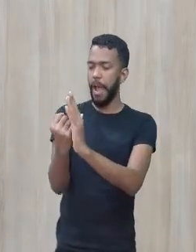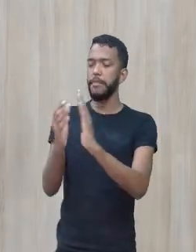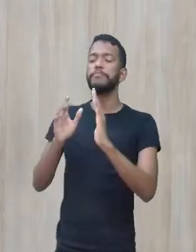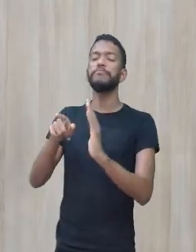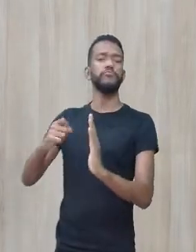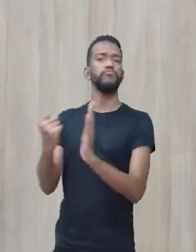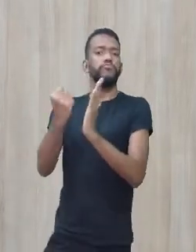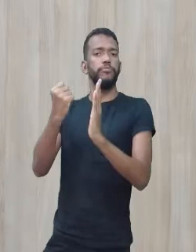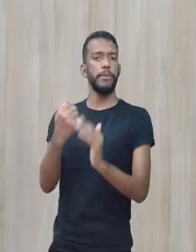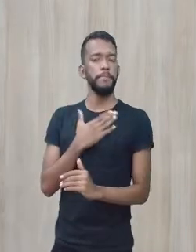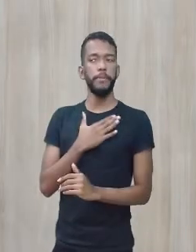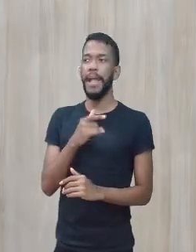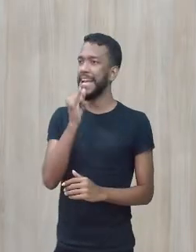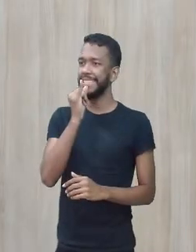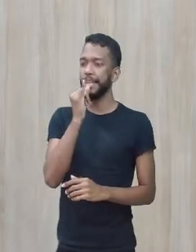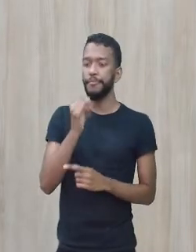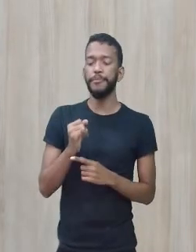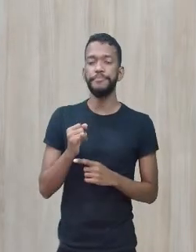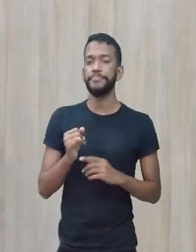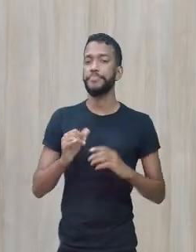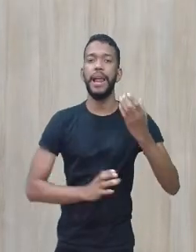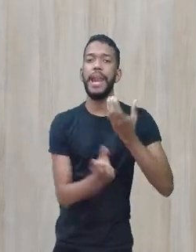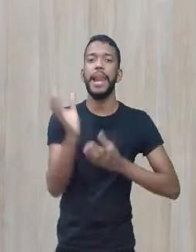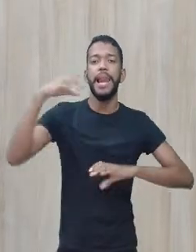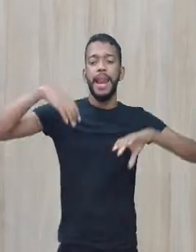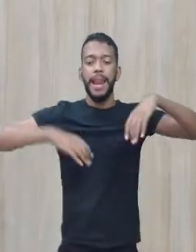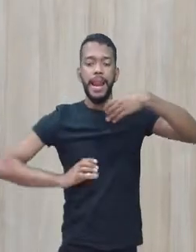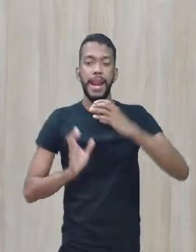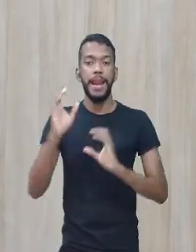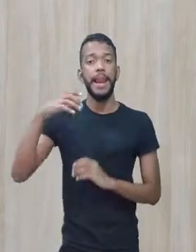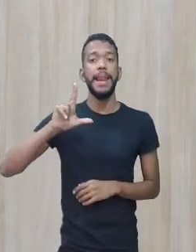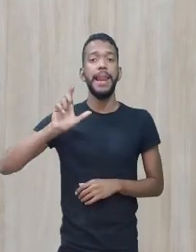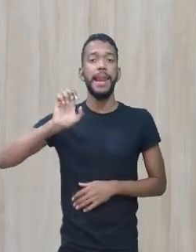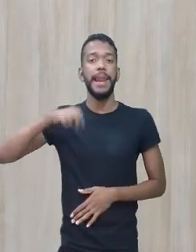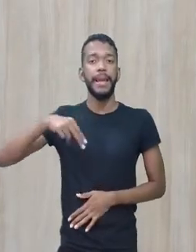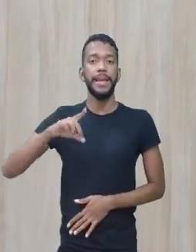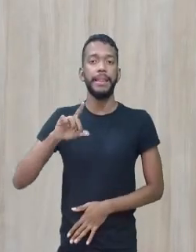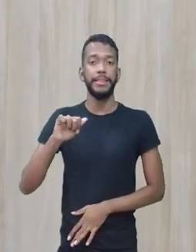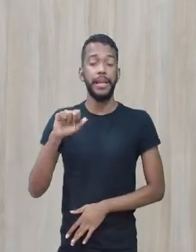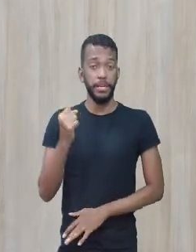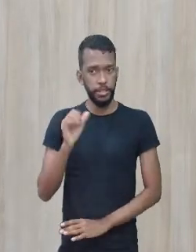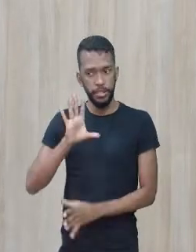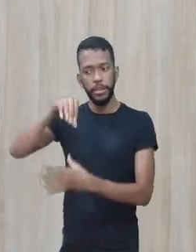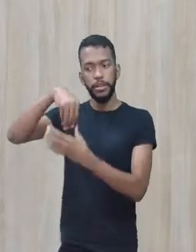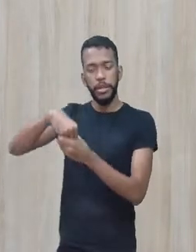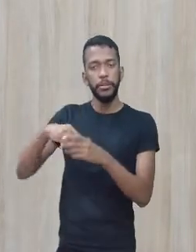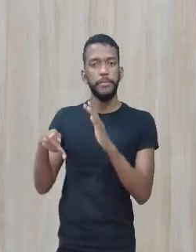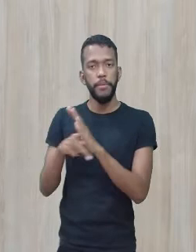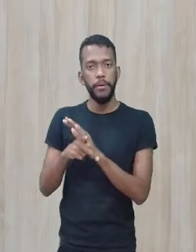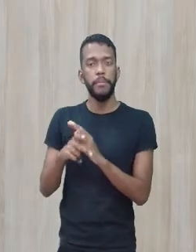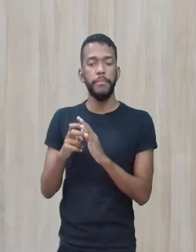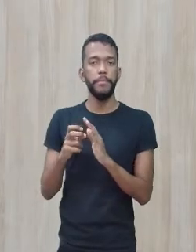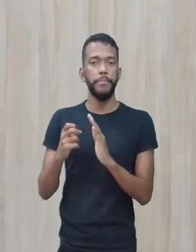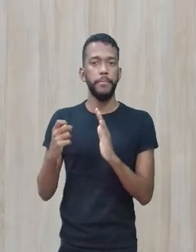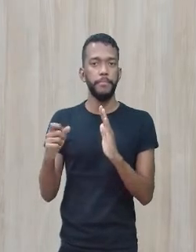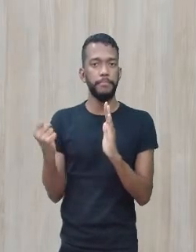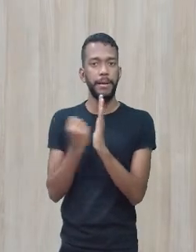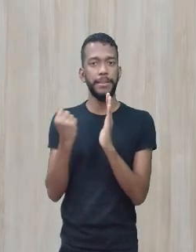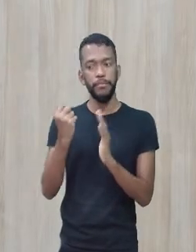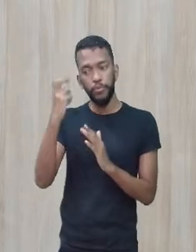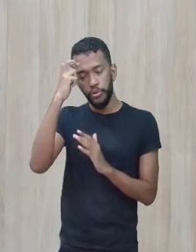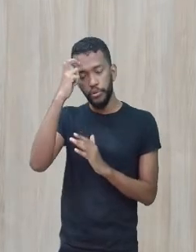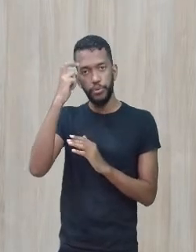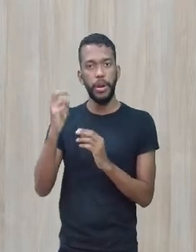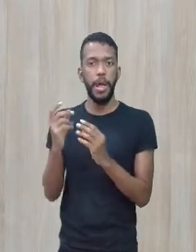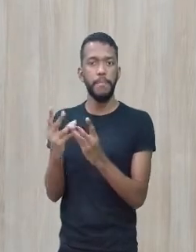são tipo lendas, né, quando a gente lida com lendas, as lendas fazem parte desse patrimônio imaterial, mas essas lendas